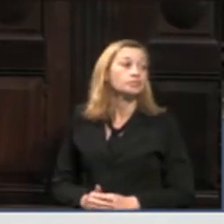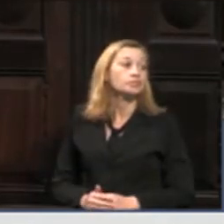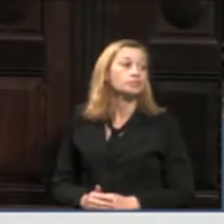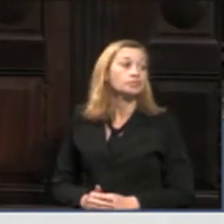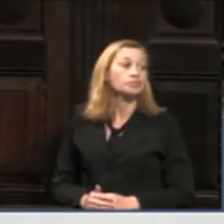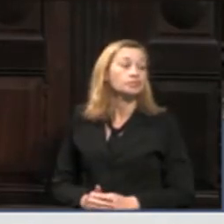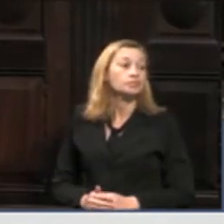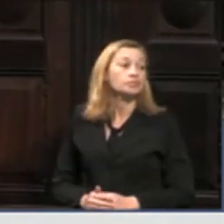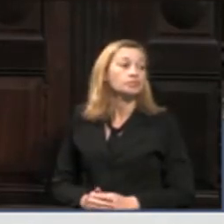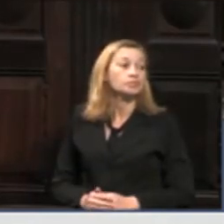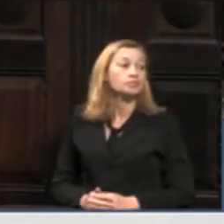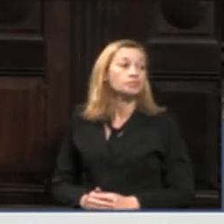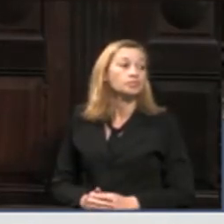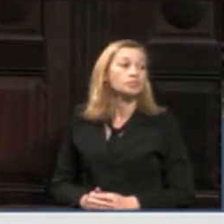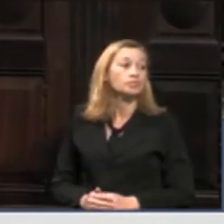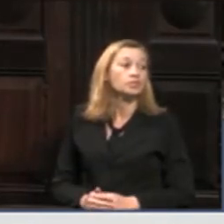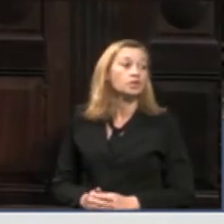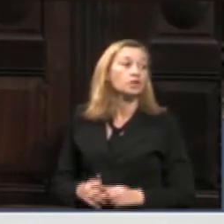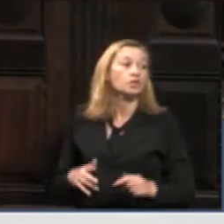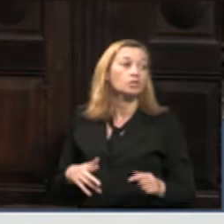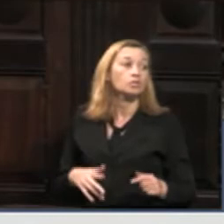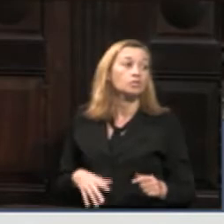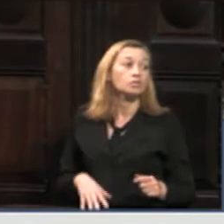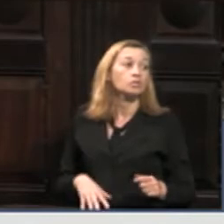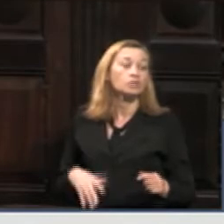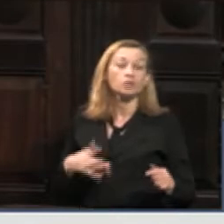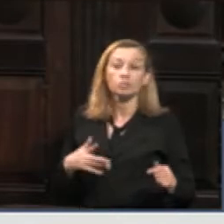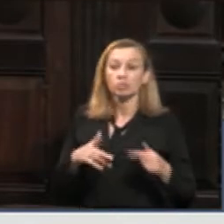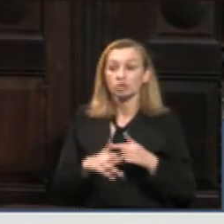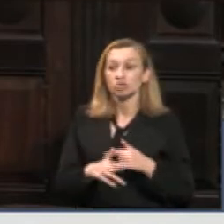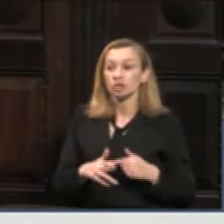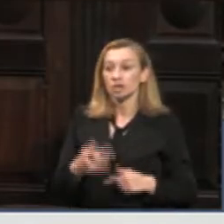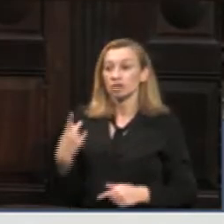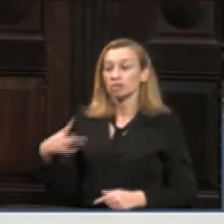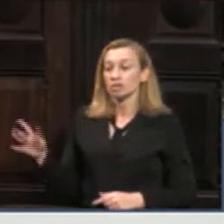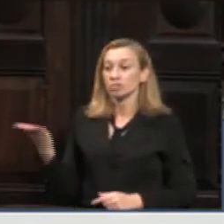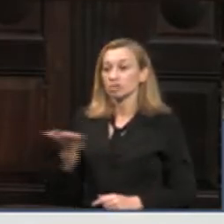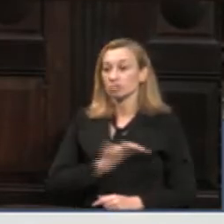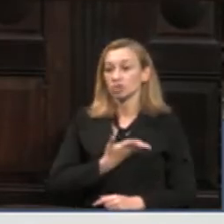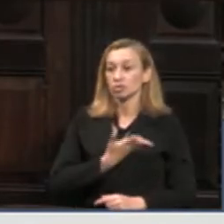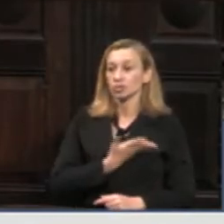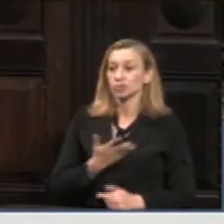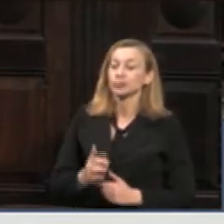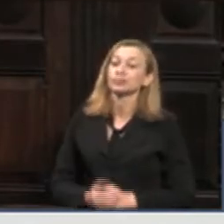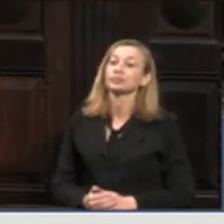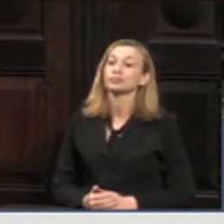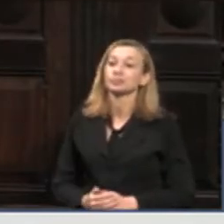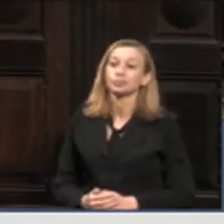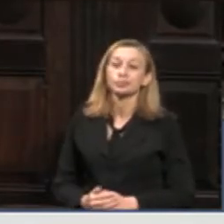seus. O desgaste na defesa dos seus